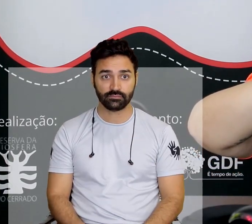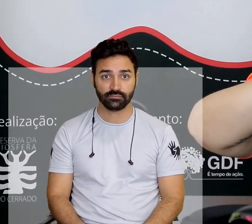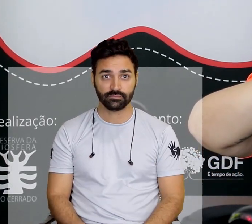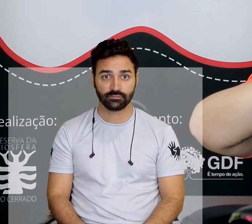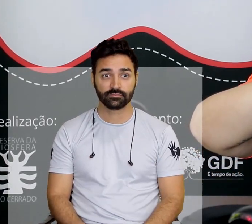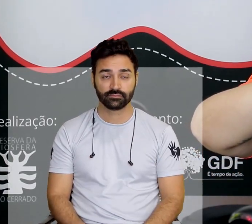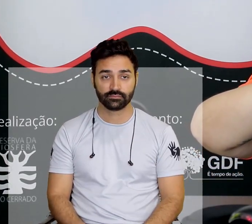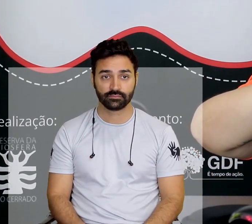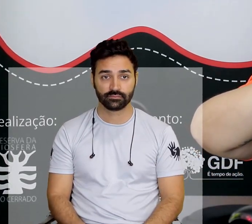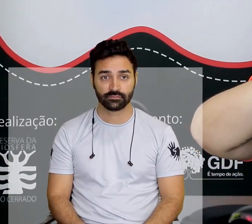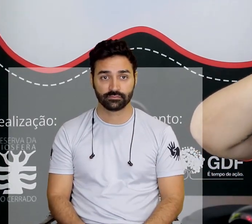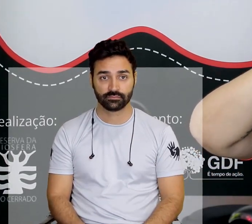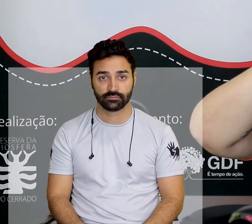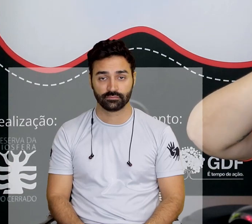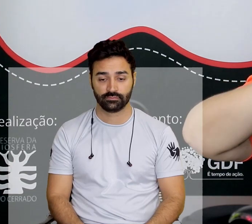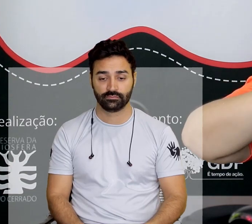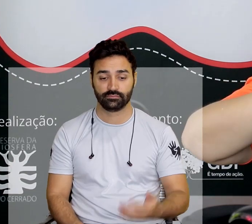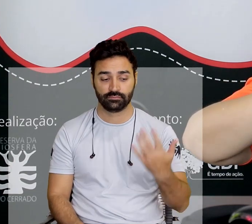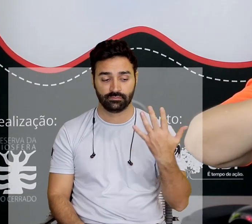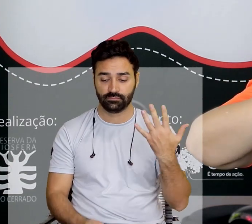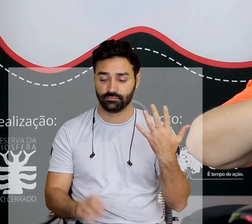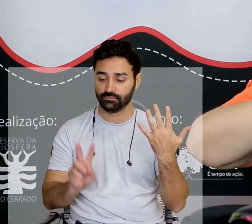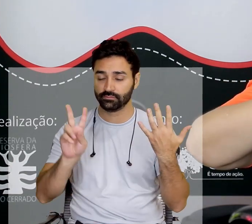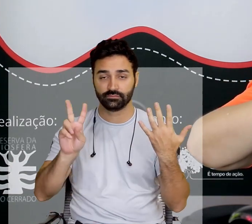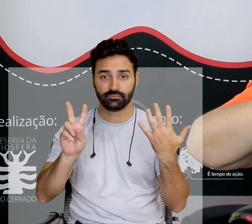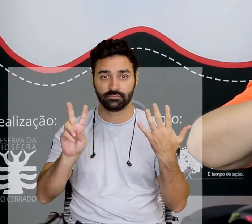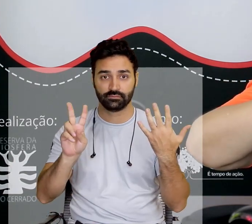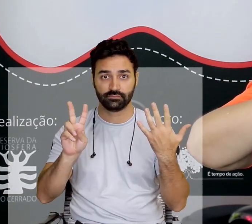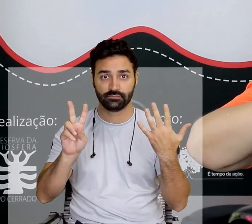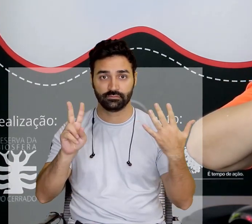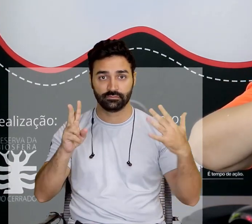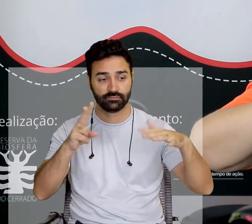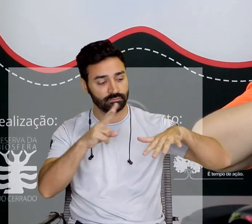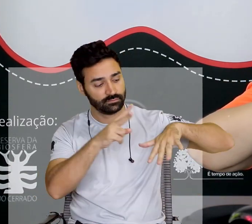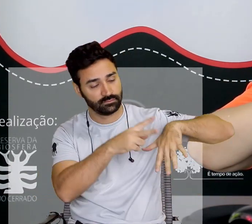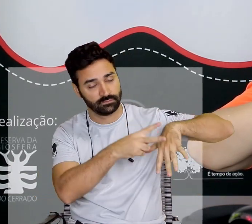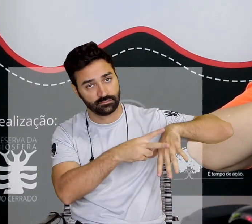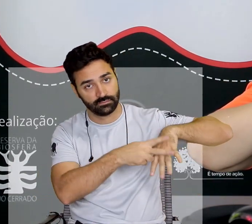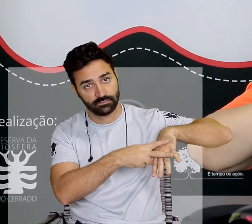V, os dois dedos abertos. Viúva.